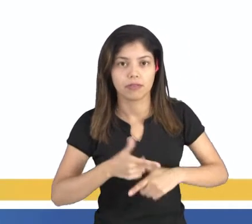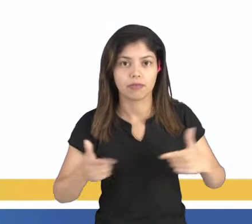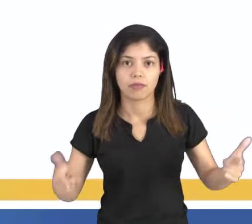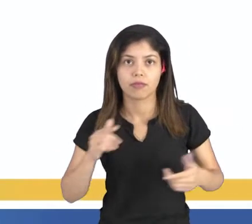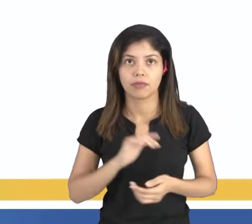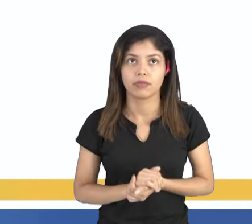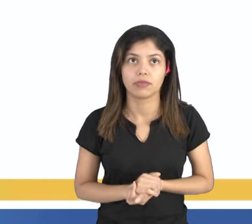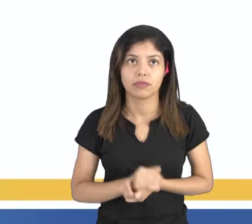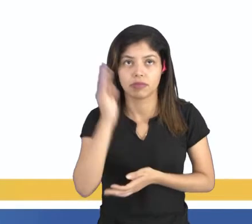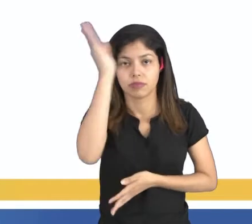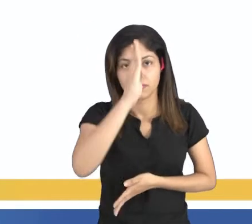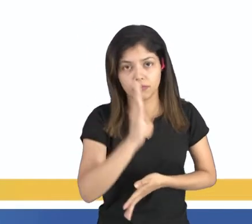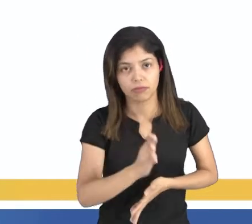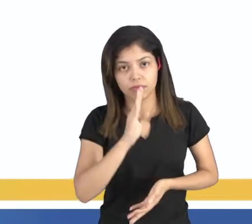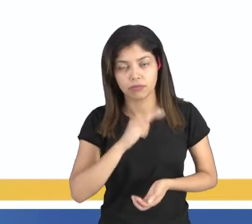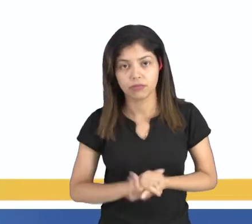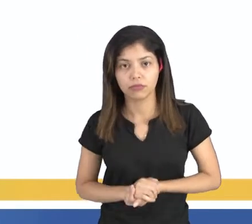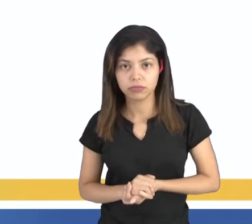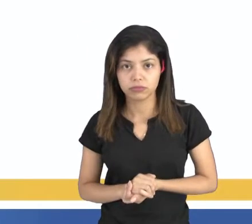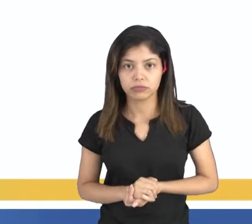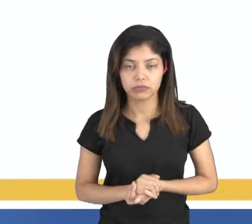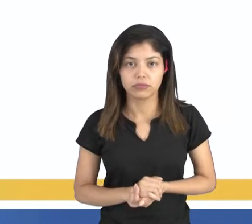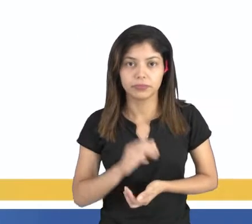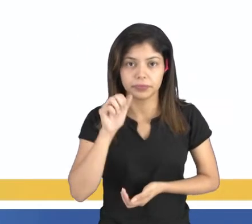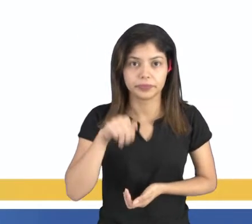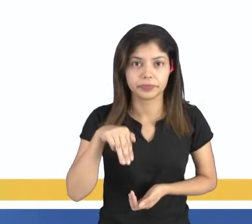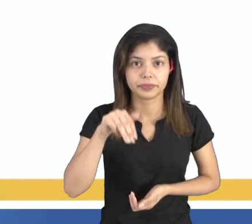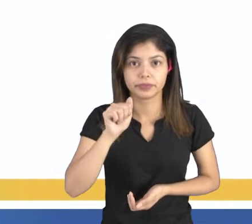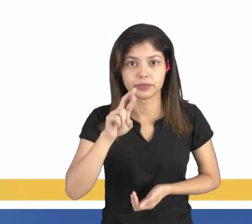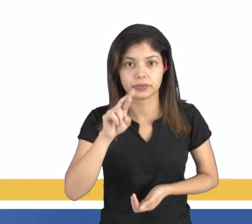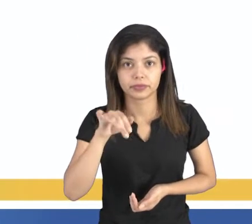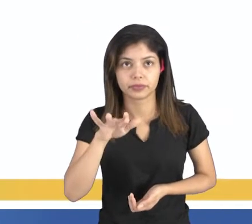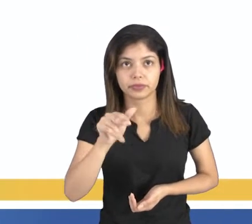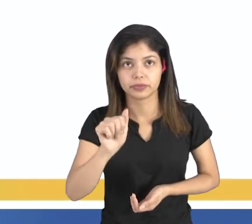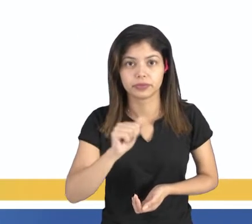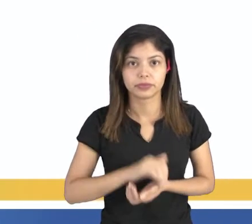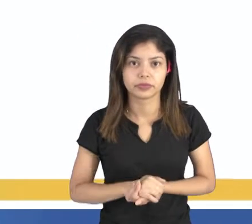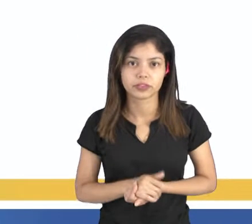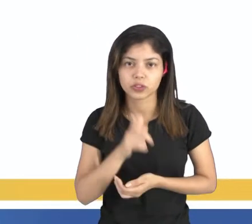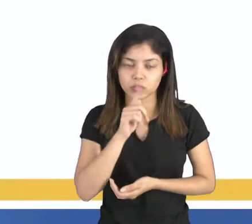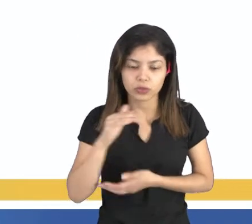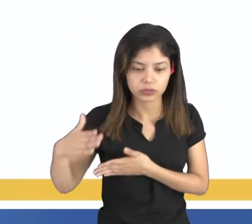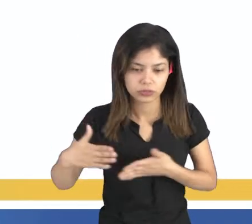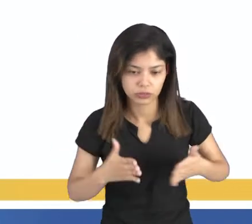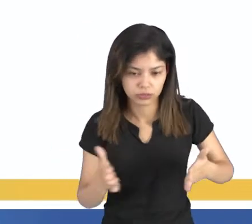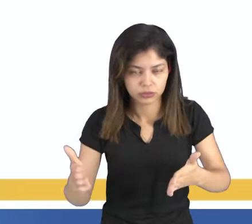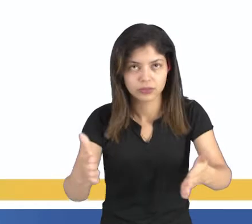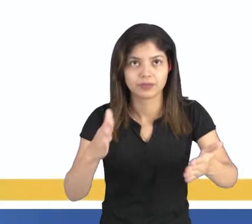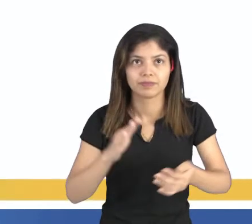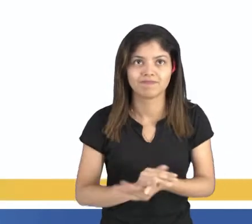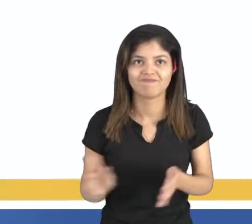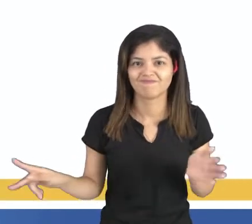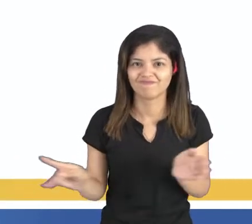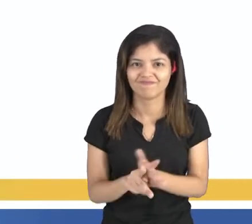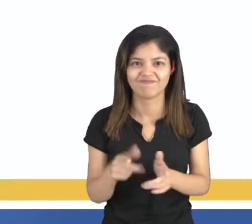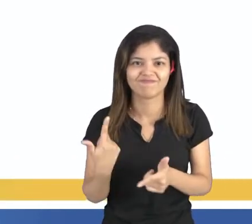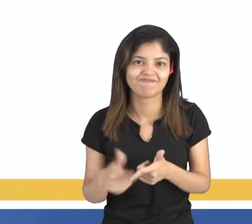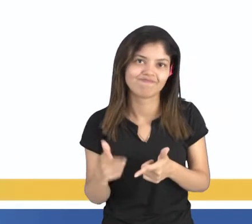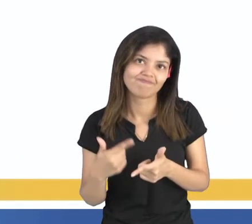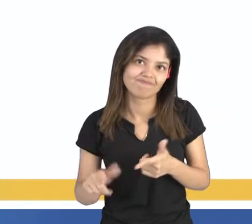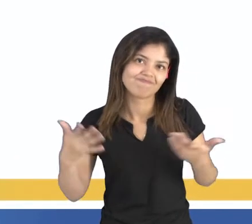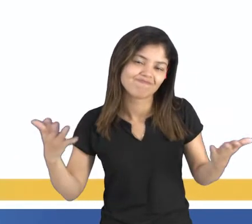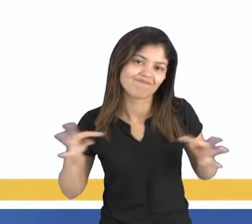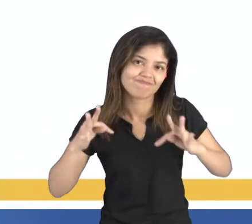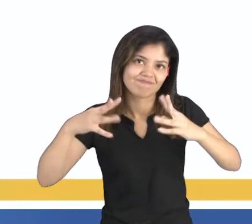acidentes ambientais do Brasil, trouxe uma grande tragédia. Então o rio ficou com essa turbidez comprometida em